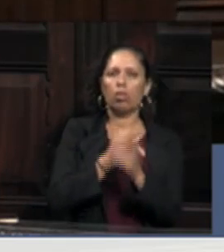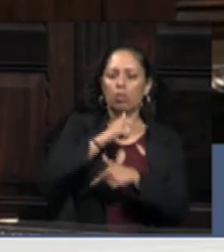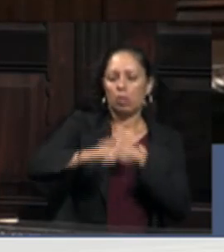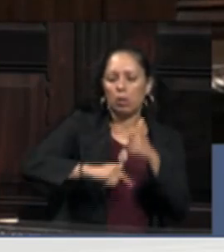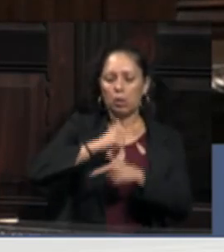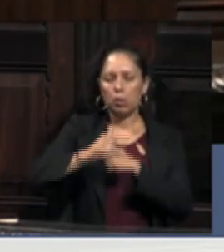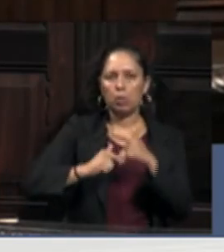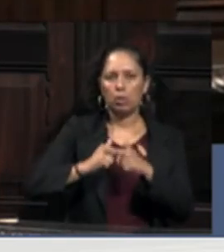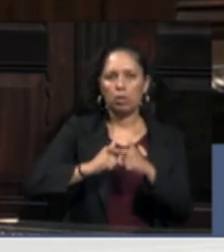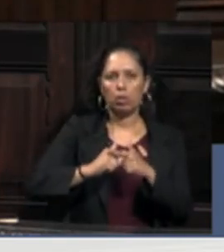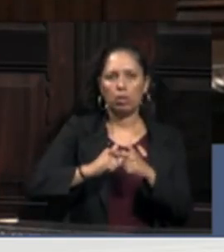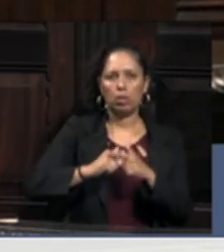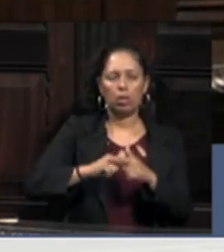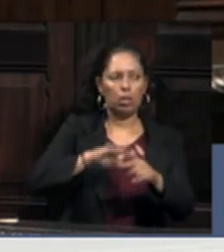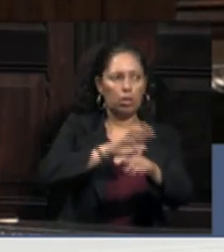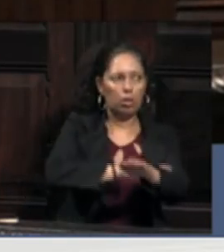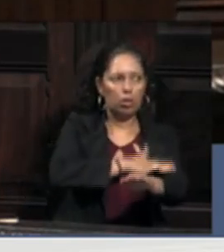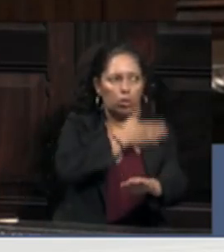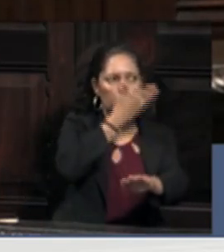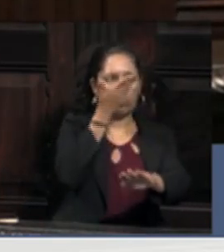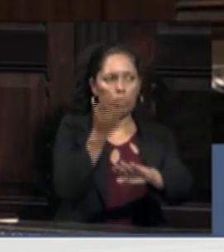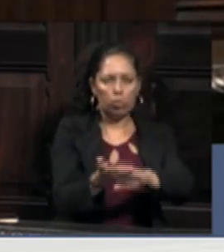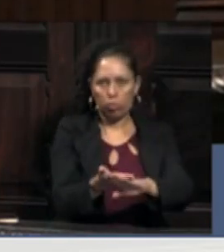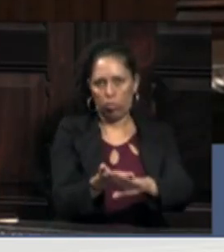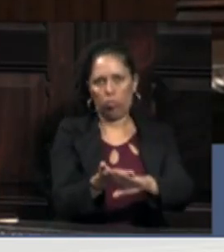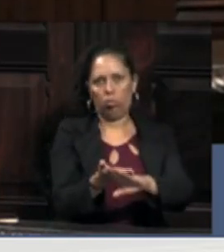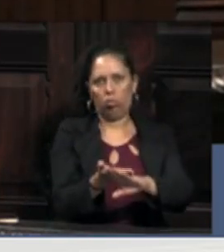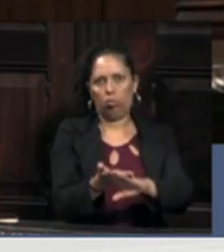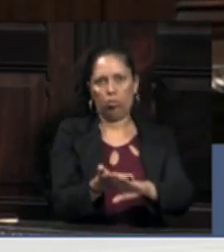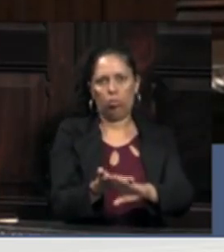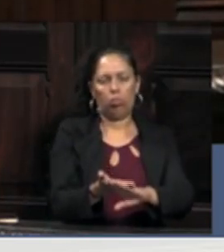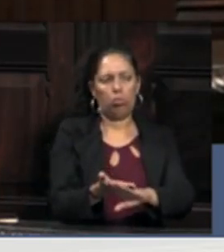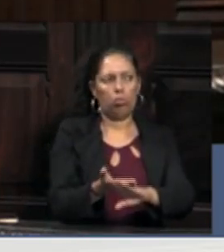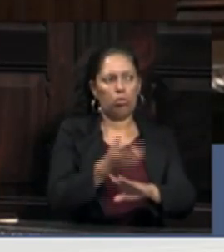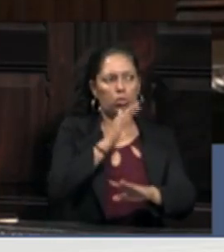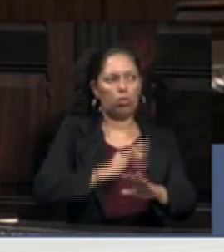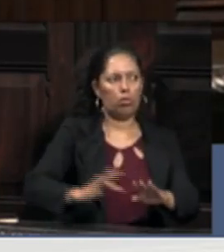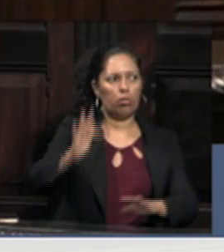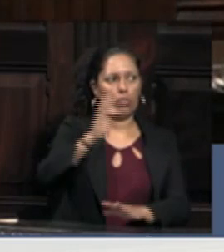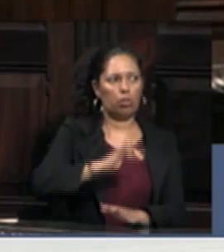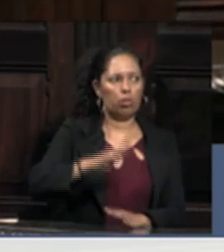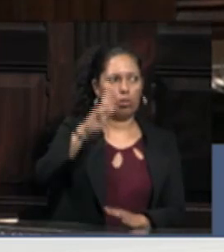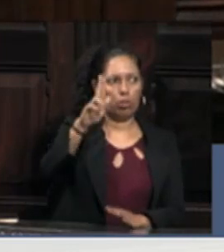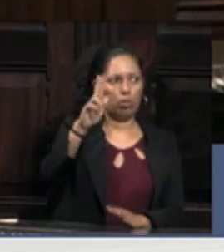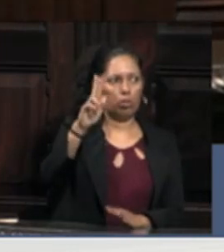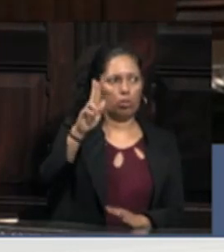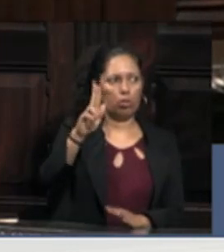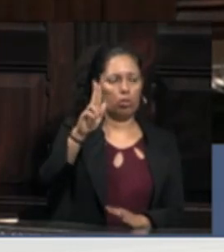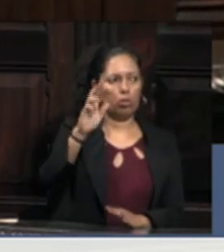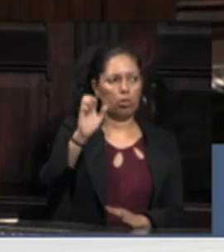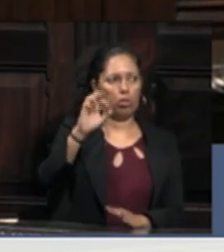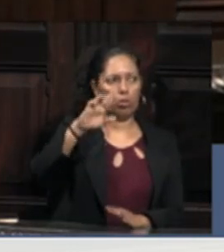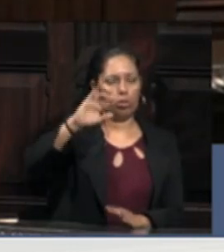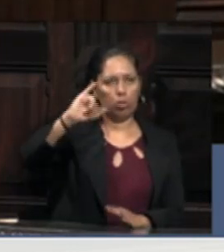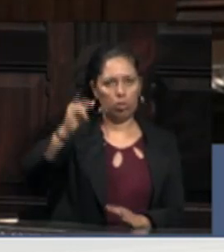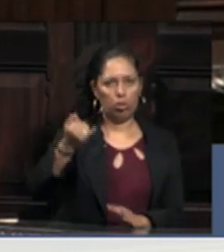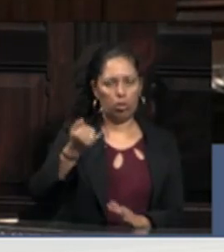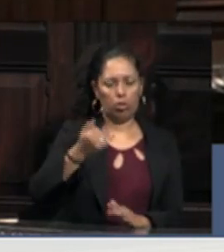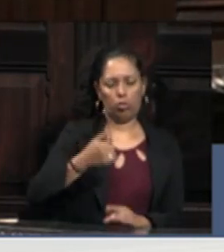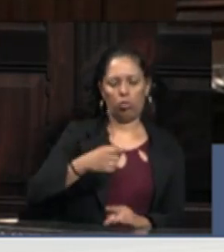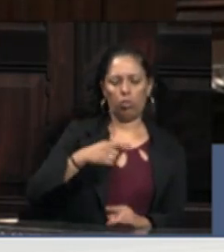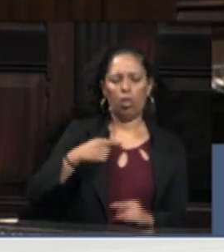com dedicação exclusiva no âmbito da UERJ. Na verdade, é a chamada DE, a dedicação